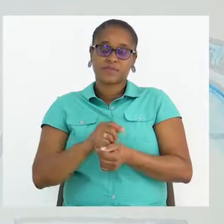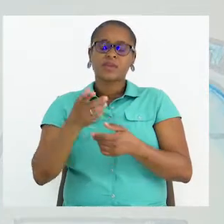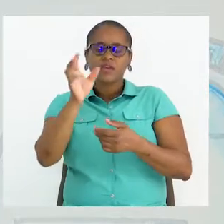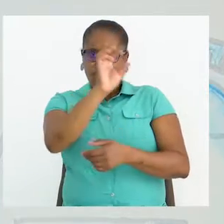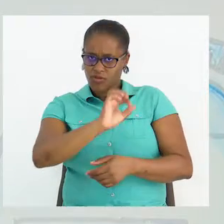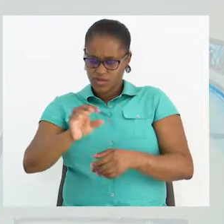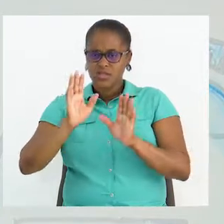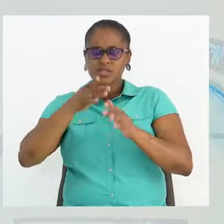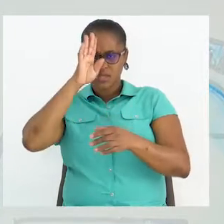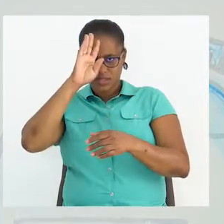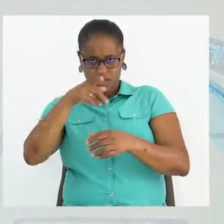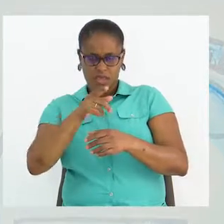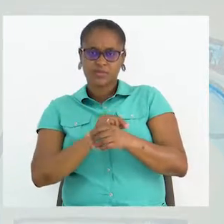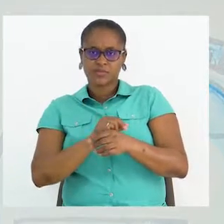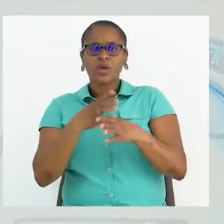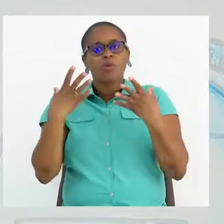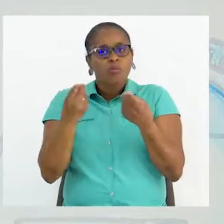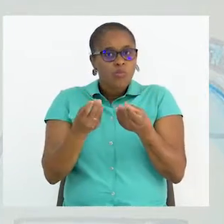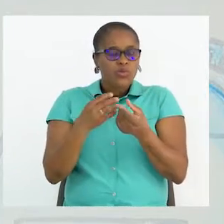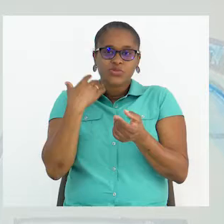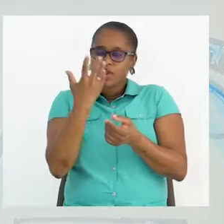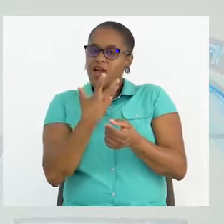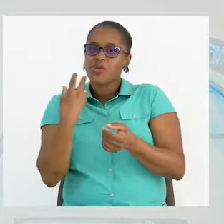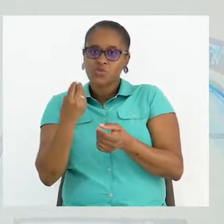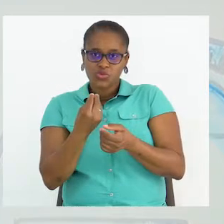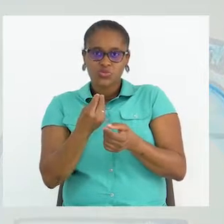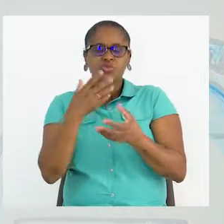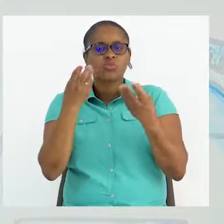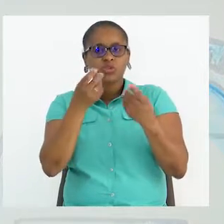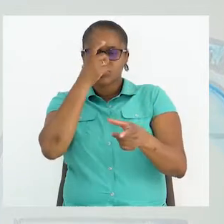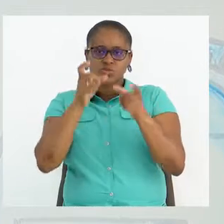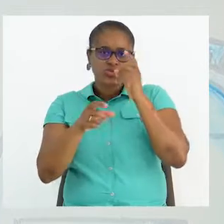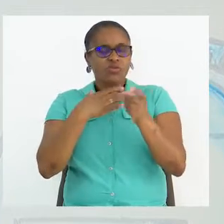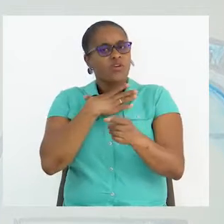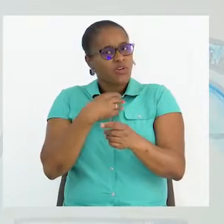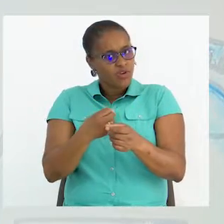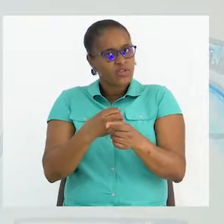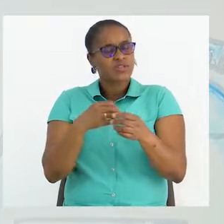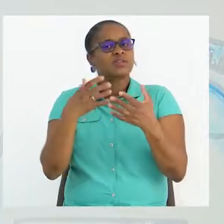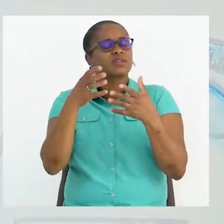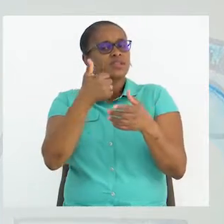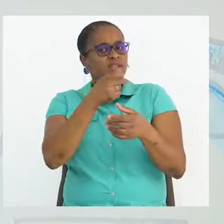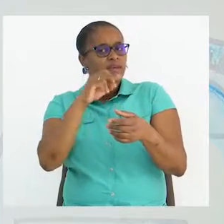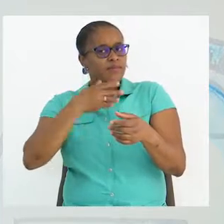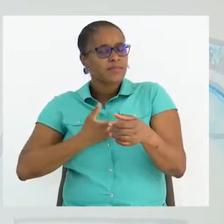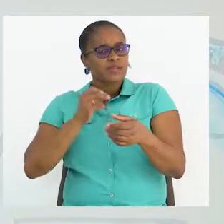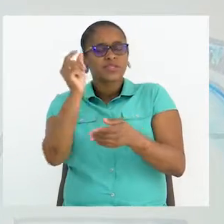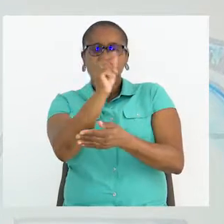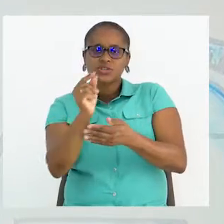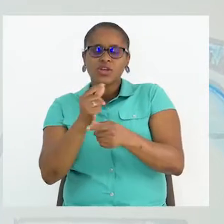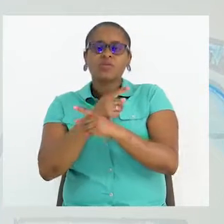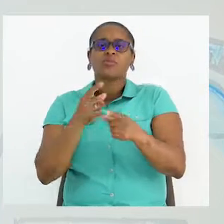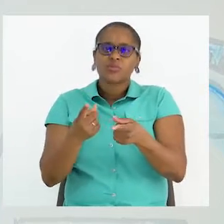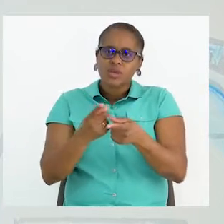já sabem, muitos alunos, muitas pessoas gostam da banda desenhada. Por quê? Porque é um tipo de